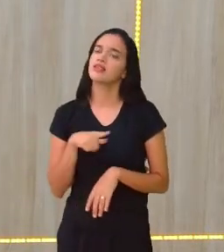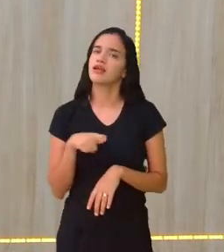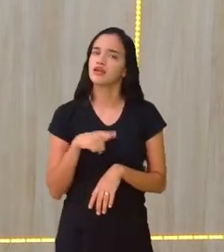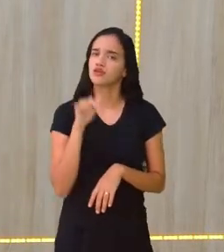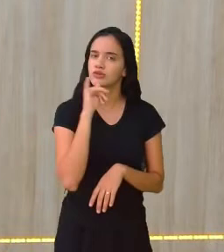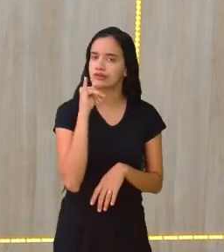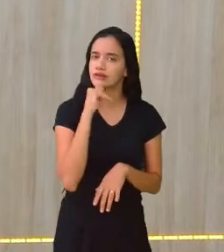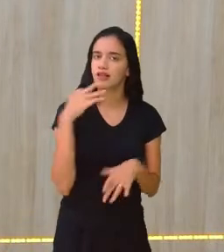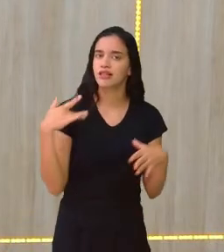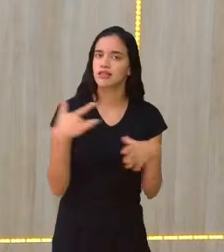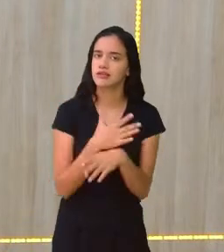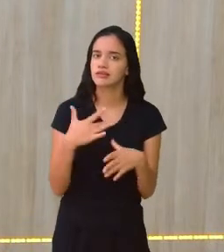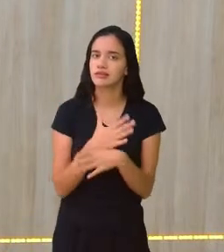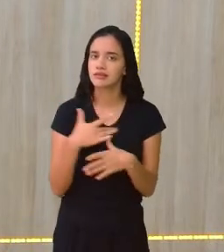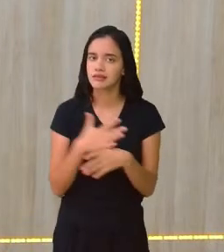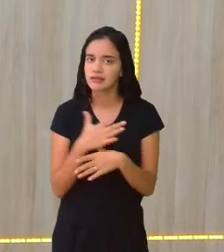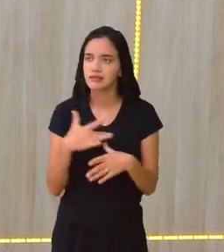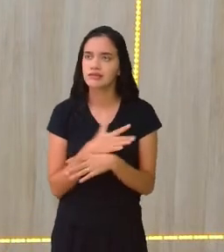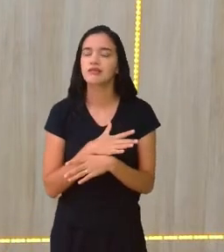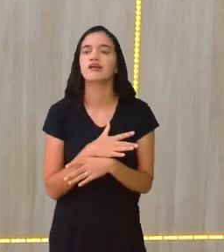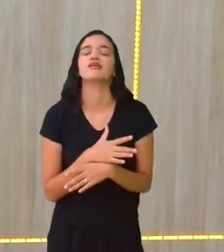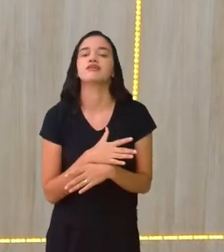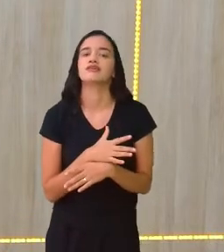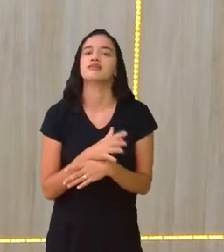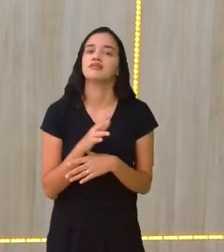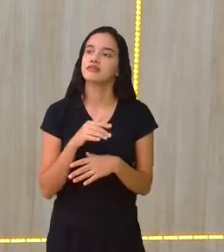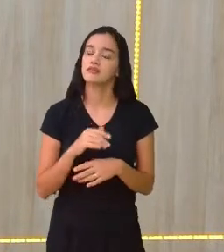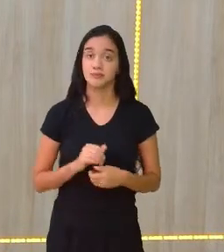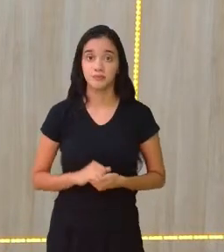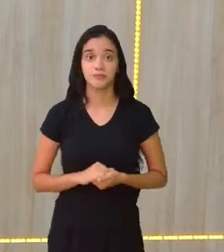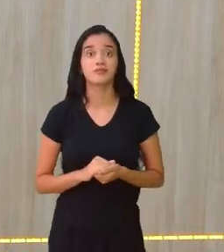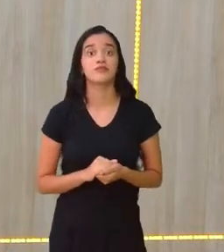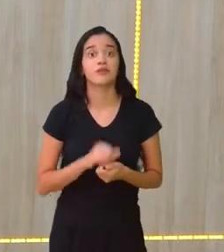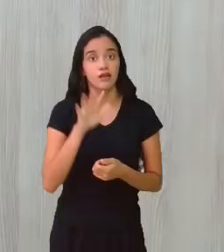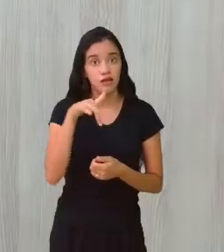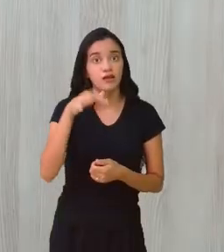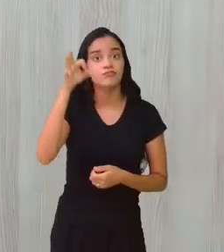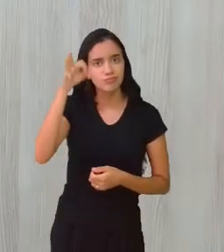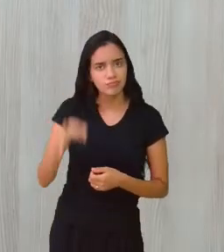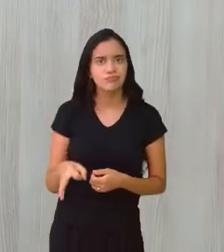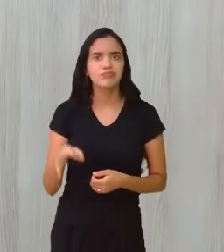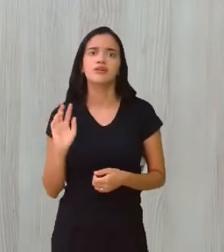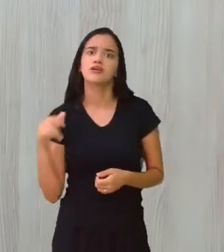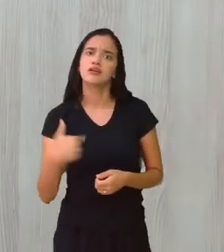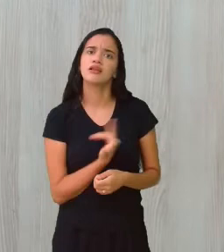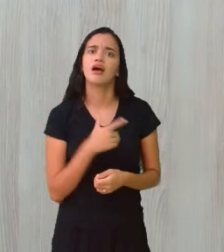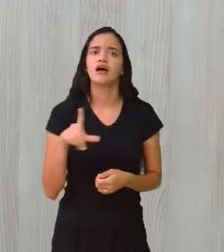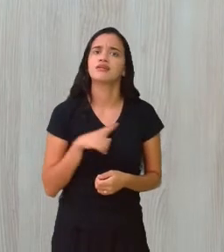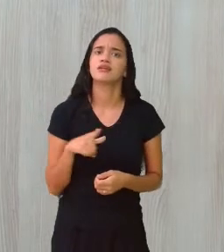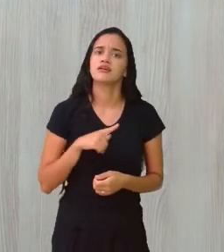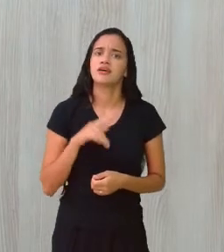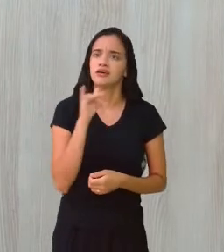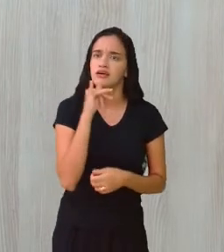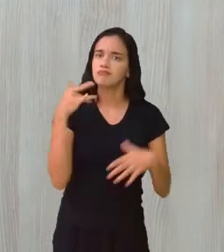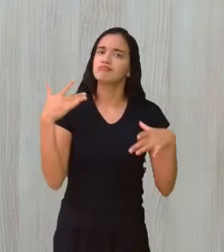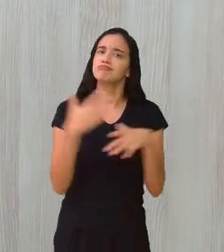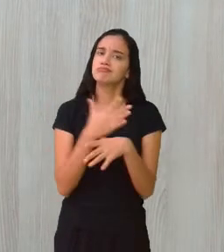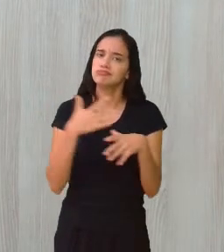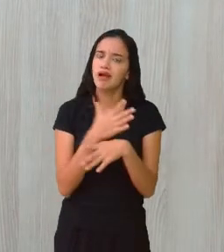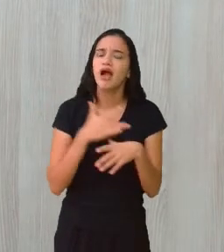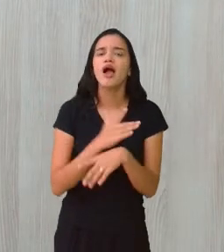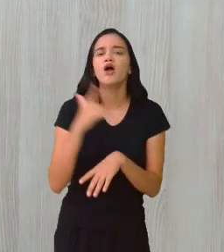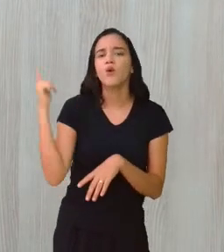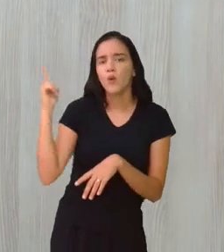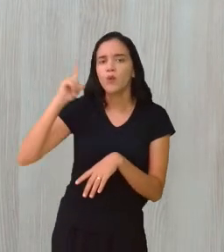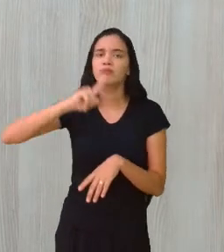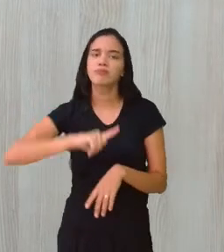algumas cidades, né, com essas coisas, né, prof? Exatamente, a gente tem exemplos de cidades que conseguiram